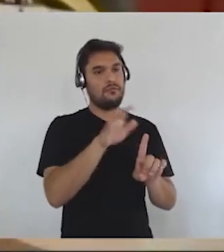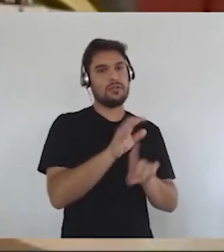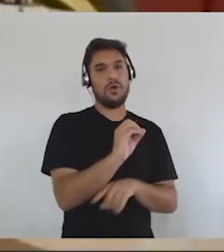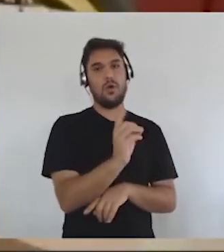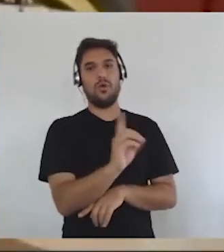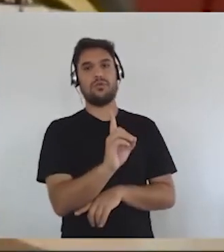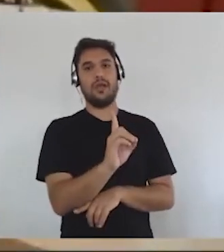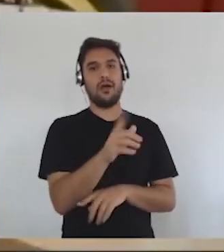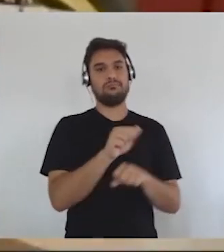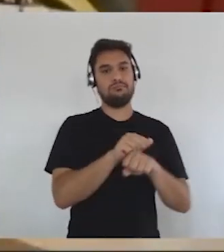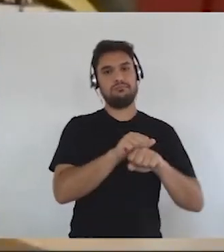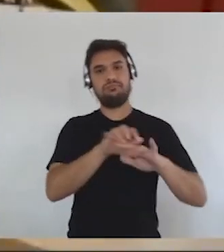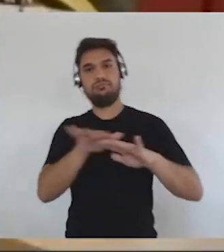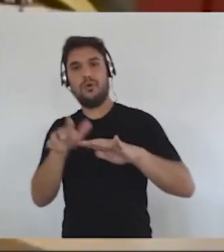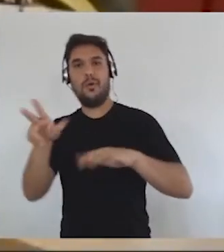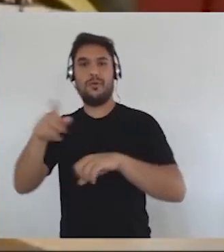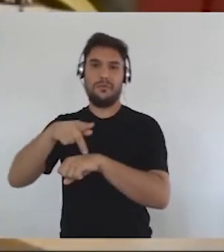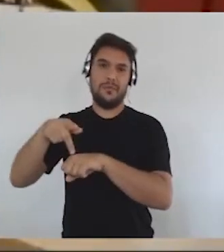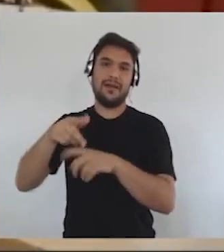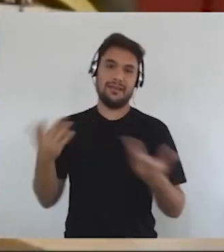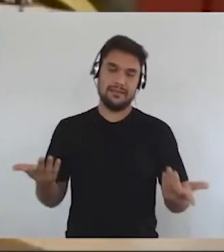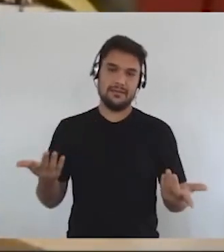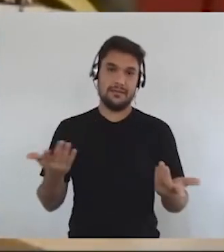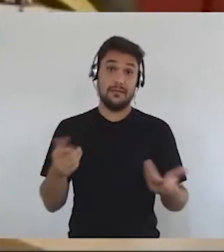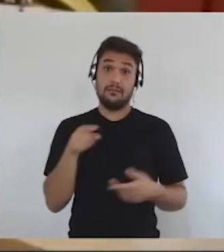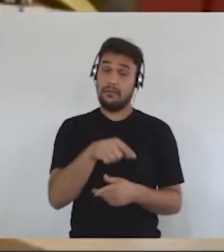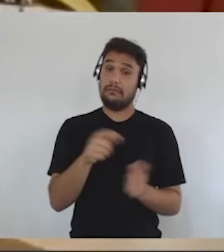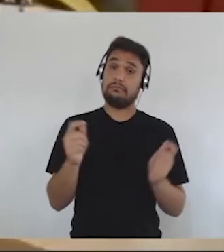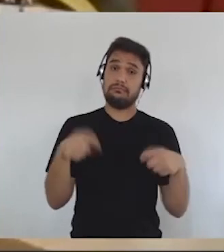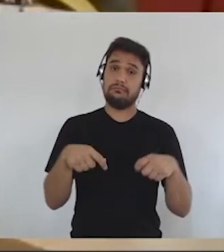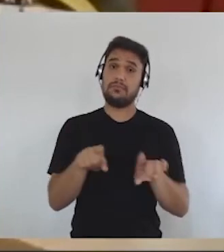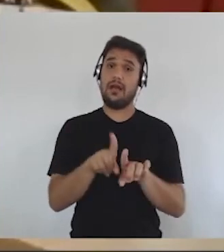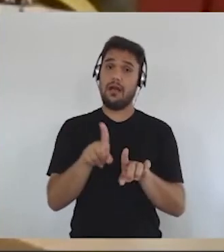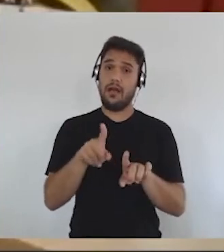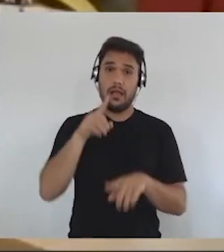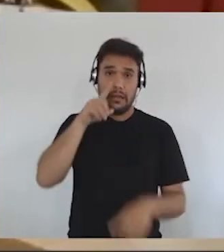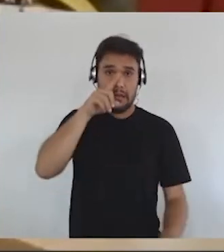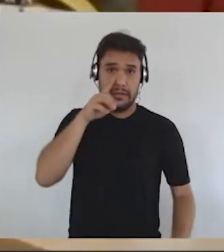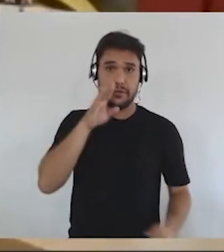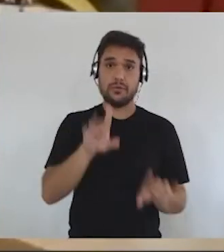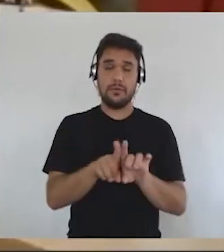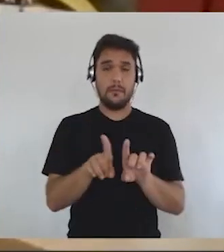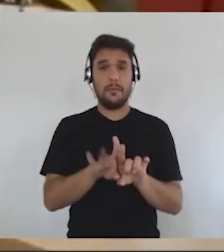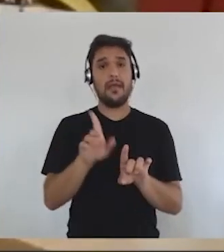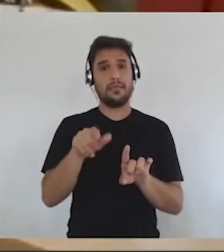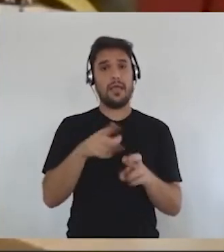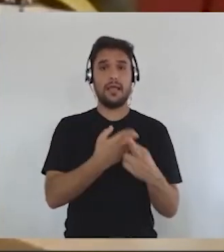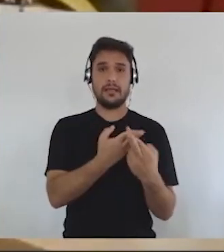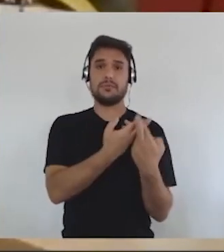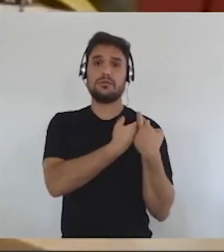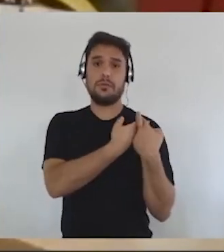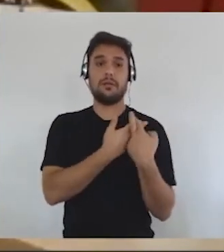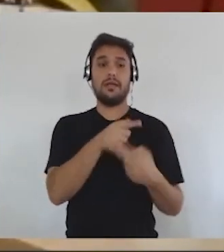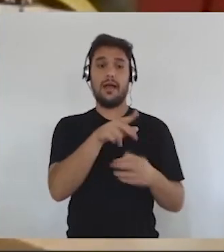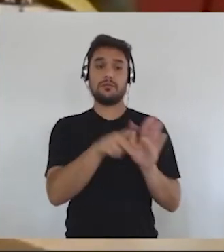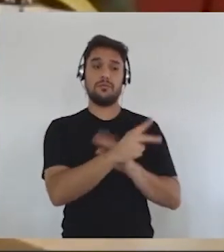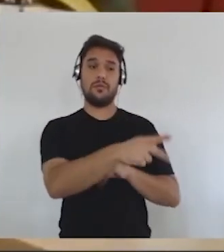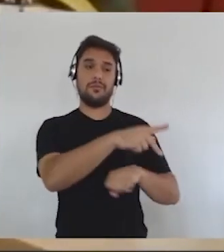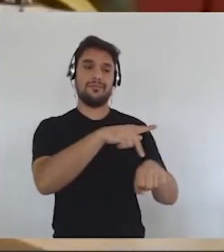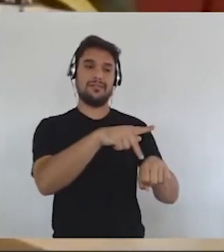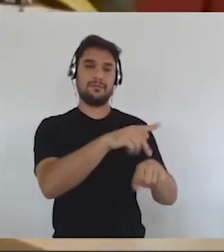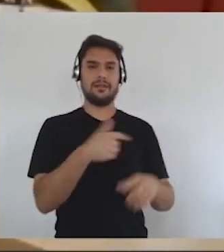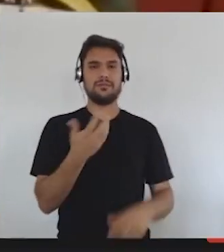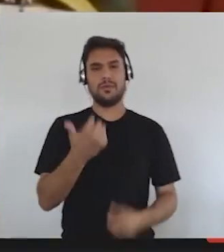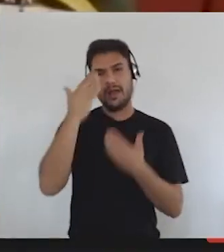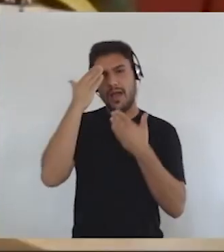no atingimento de outros estados, né, e isso pode representar a responsabilidade desse estado. Eu